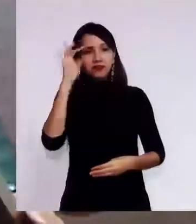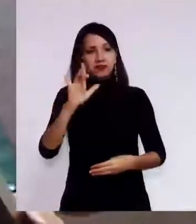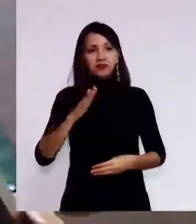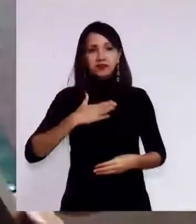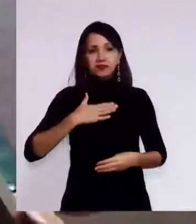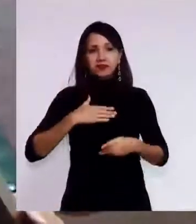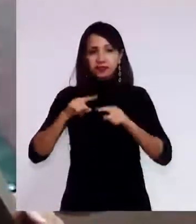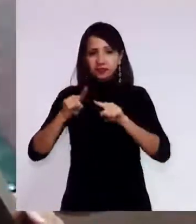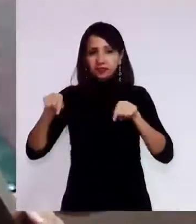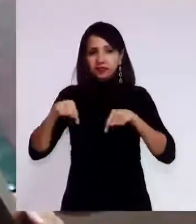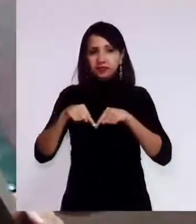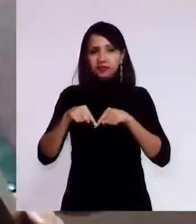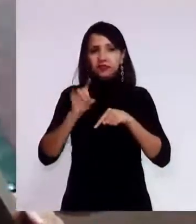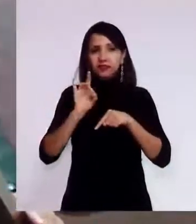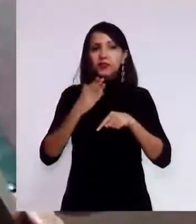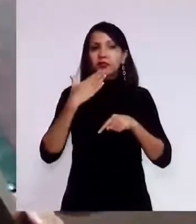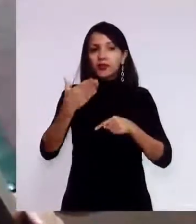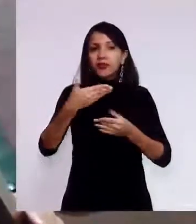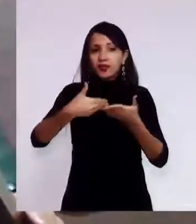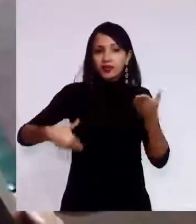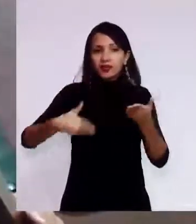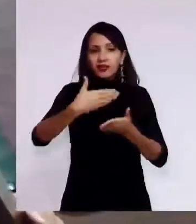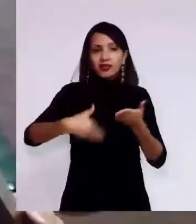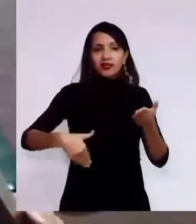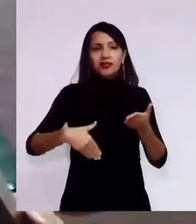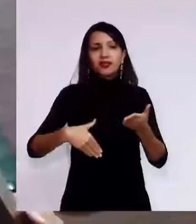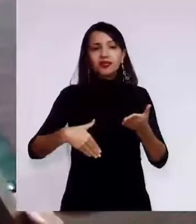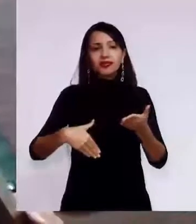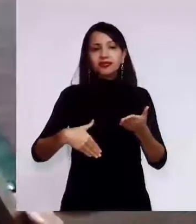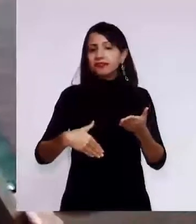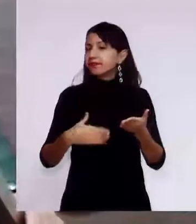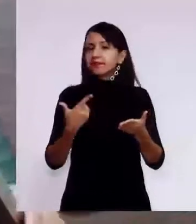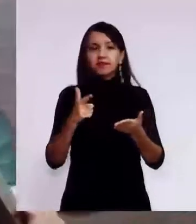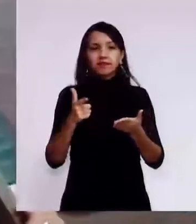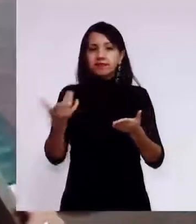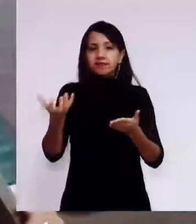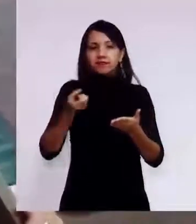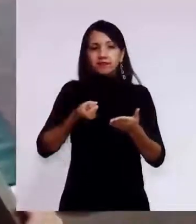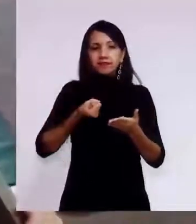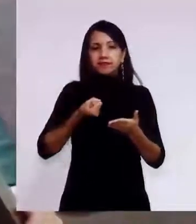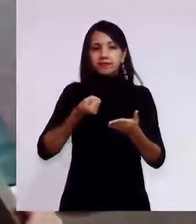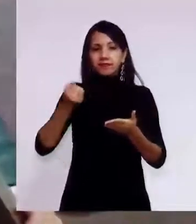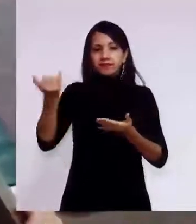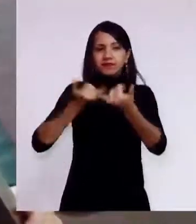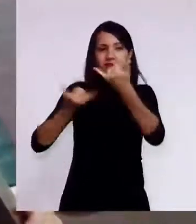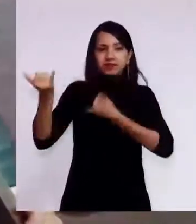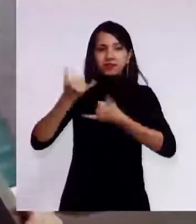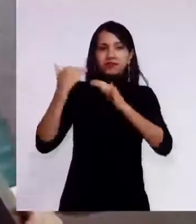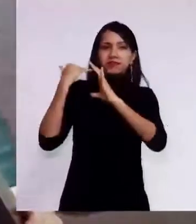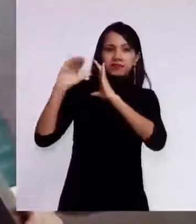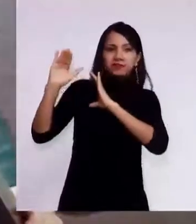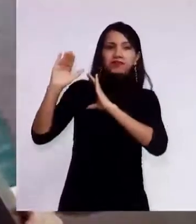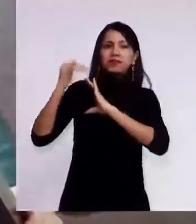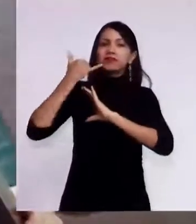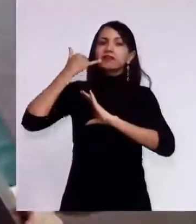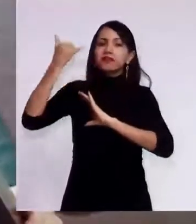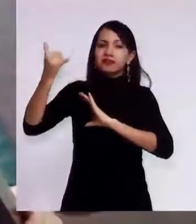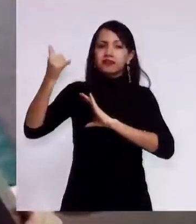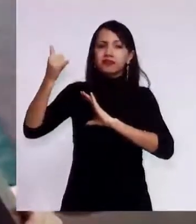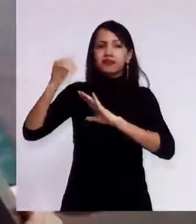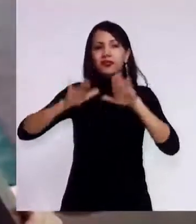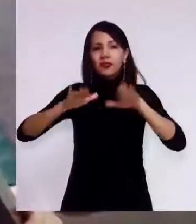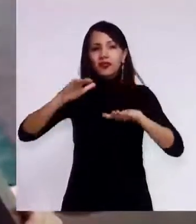meu gabinete. A gente só pede requerimento quando a gente não recebe informação. A gente manda um e-mail, a gente telefona em